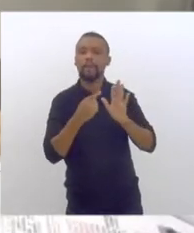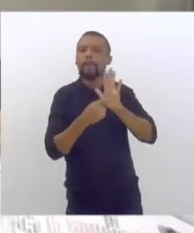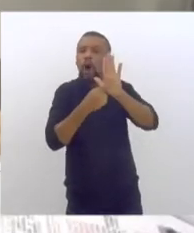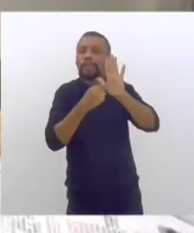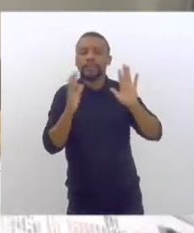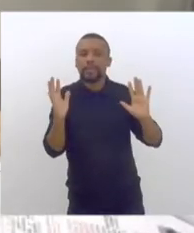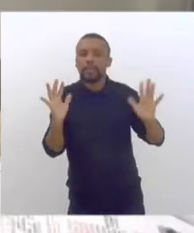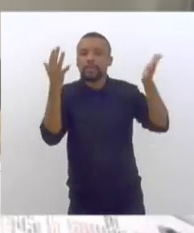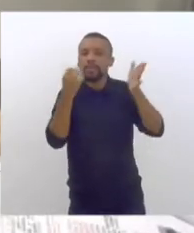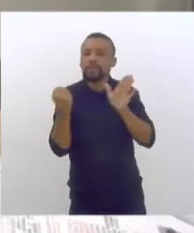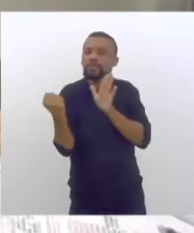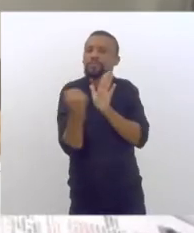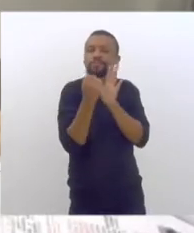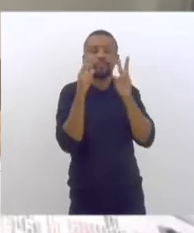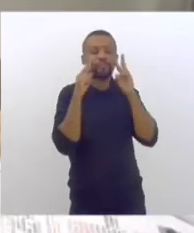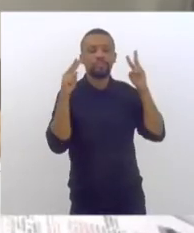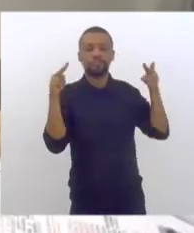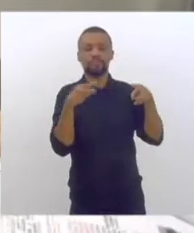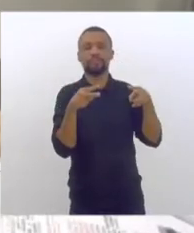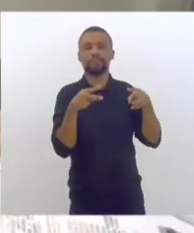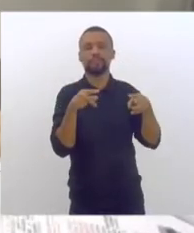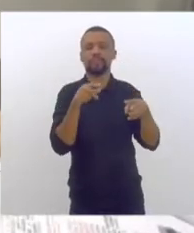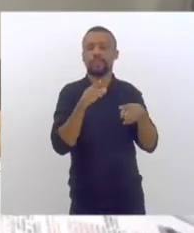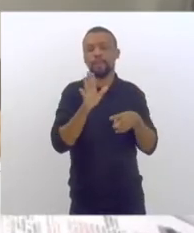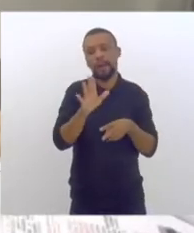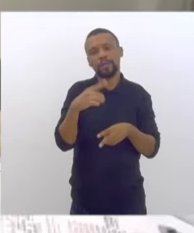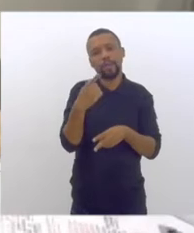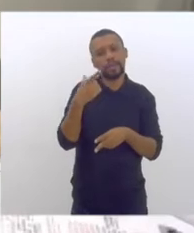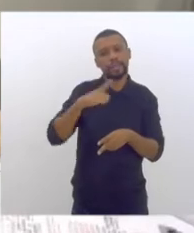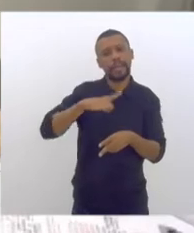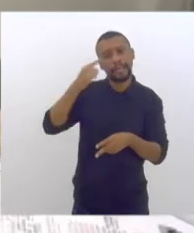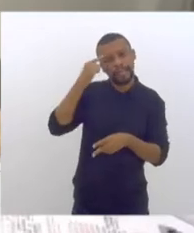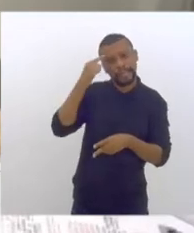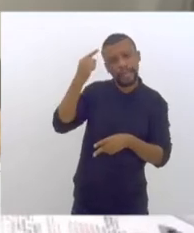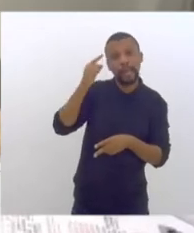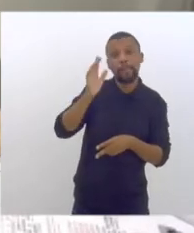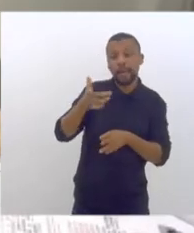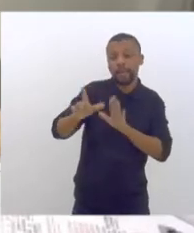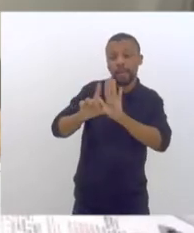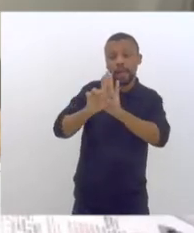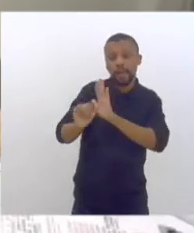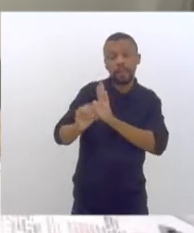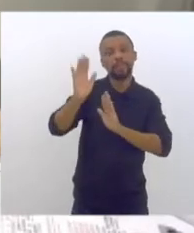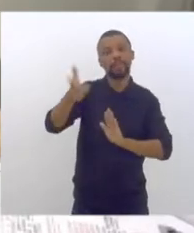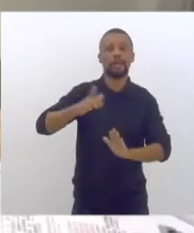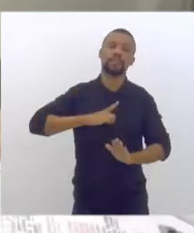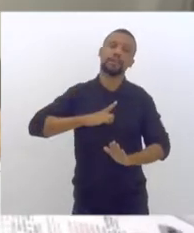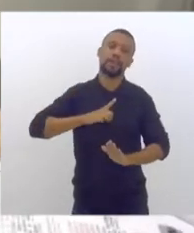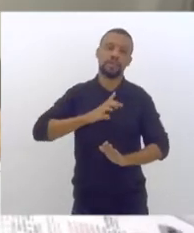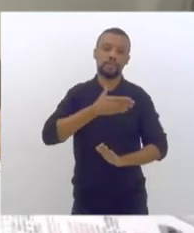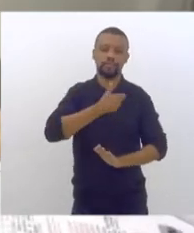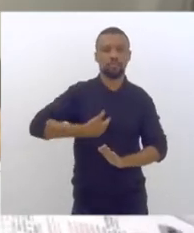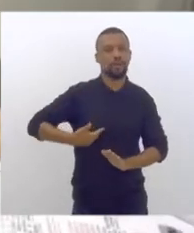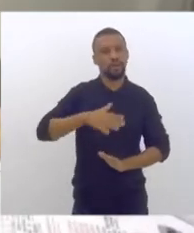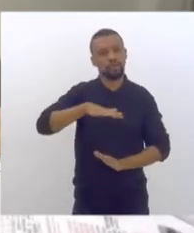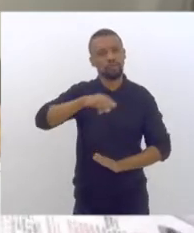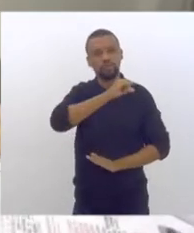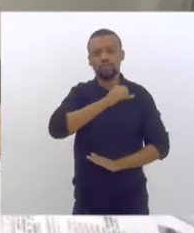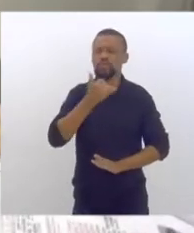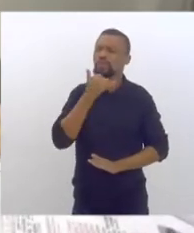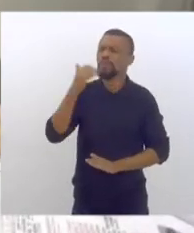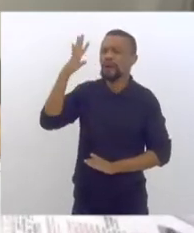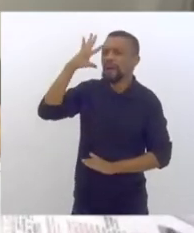Então embora embora tenha tido essa ideia mas ela já é linda Estado do Rio de Janeiro eu não tô